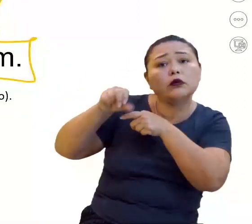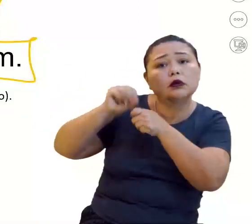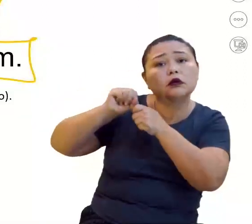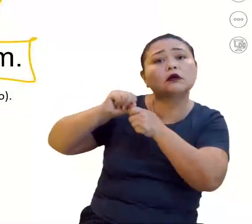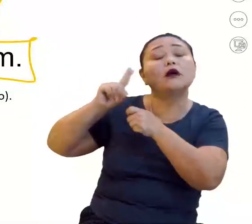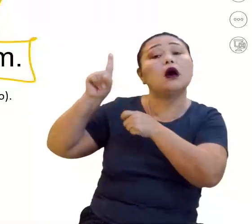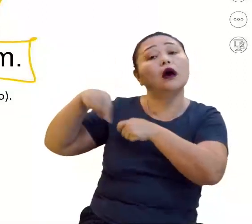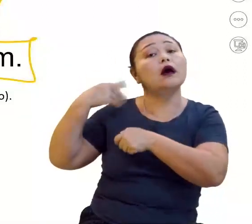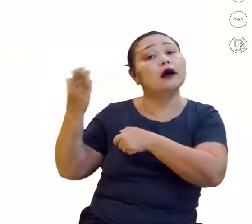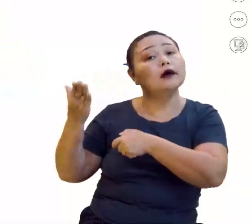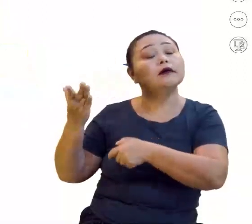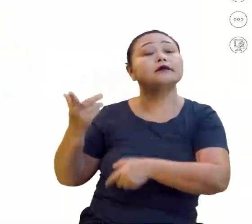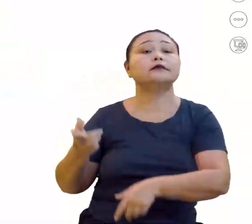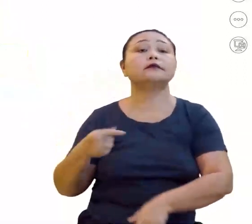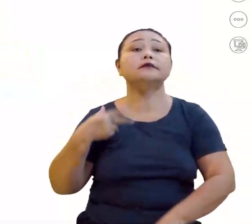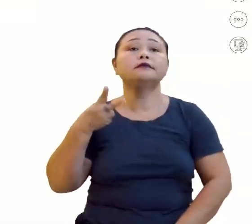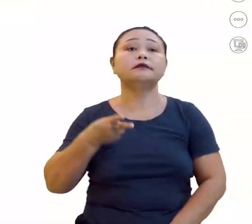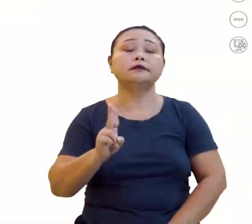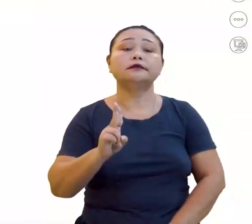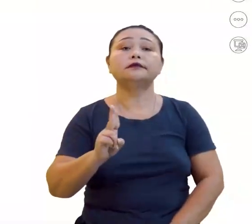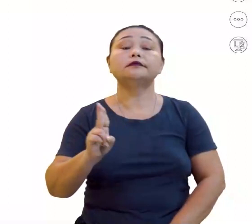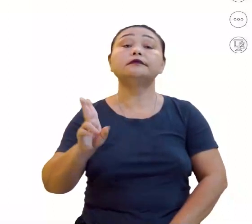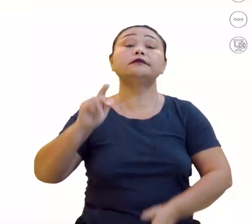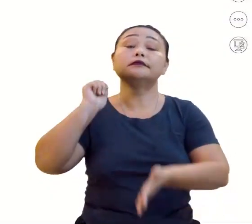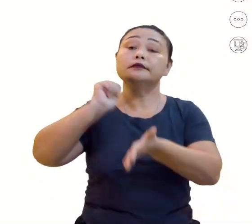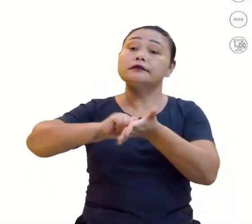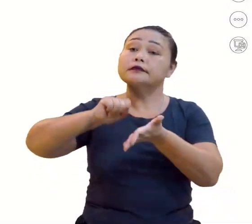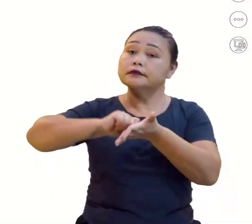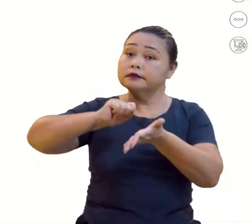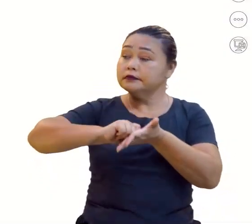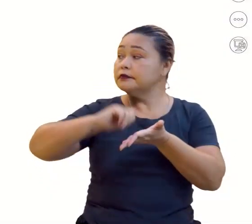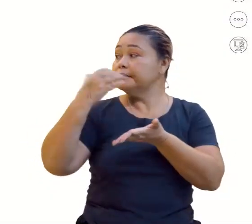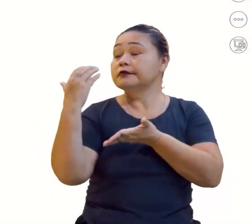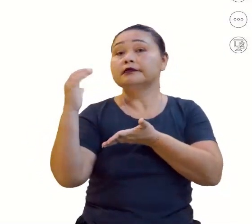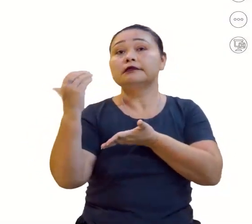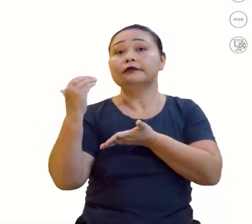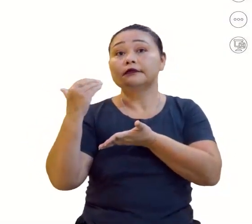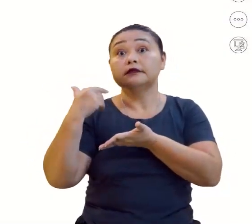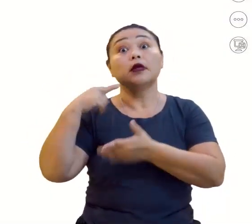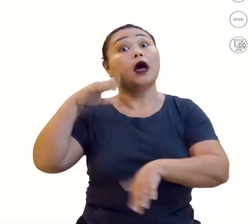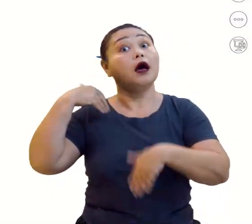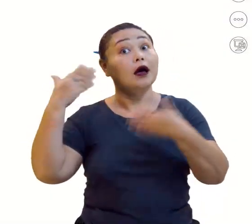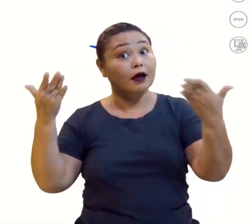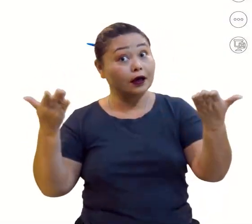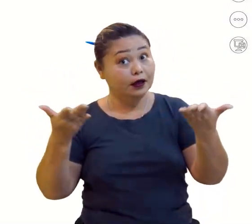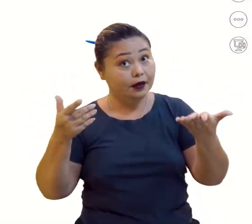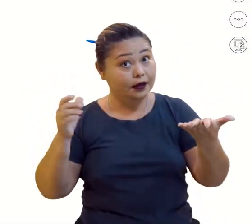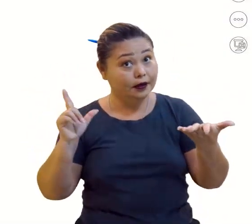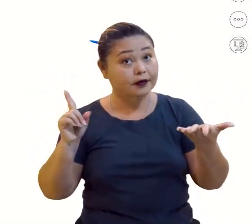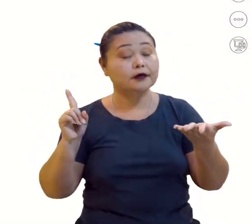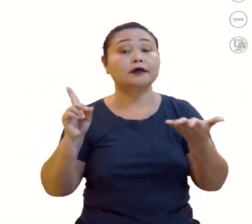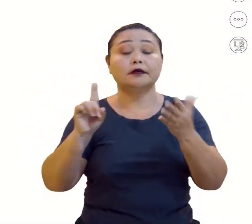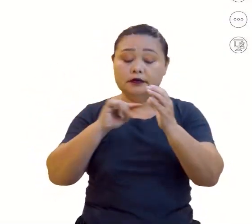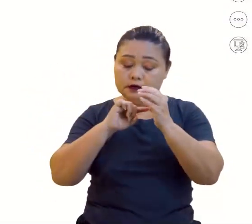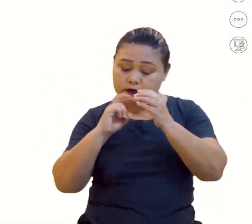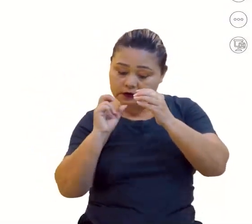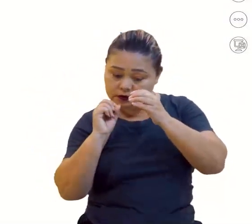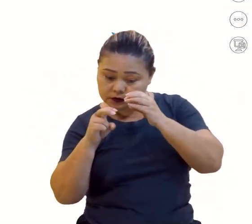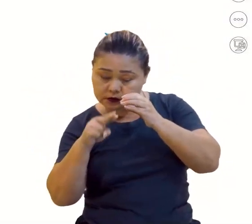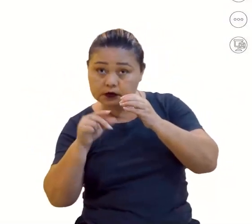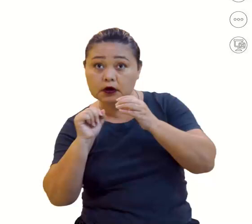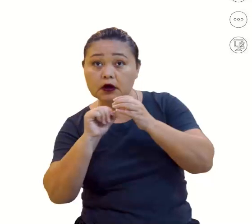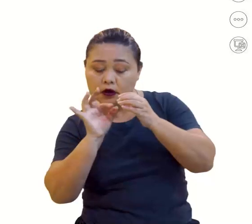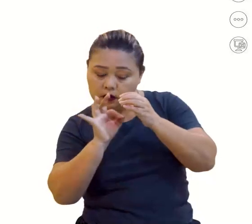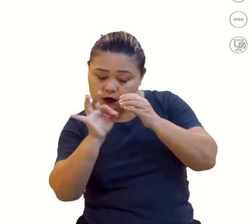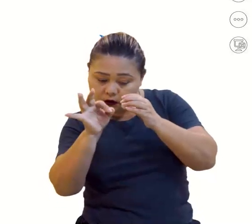lá, destacamos já, vamos continuar. Vamos lá, em notação científica, agora sim, o Já diâmetro pedido, né? interno do vírus